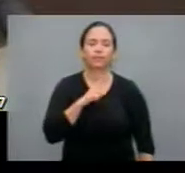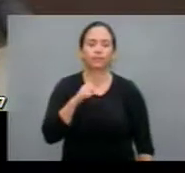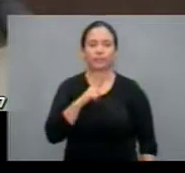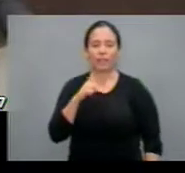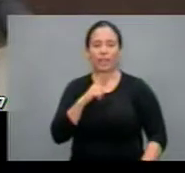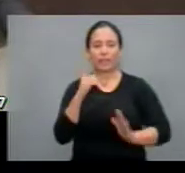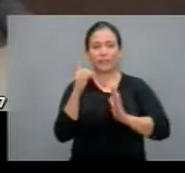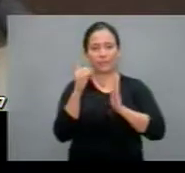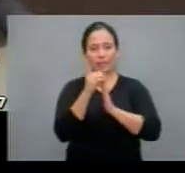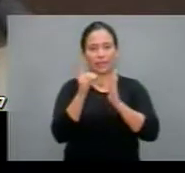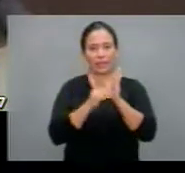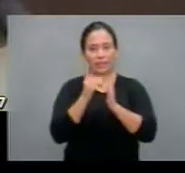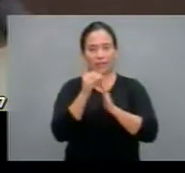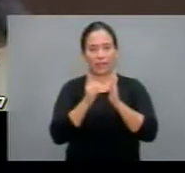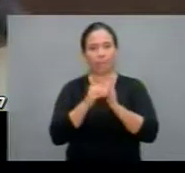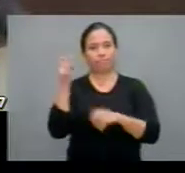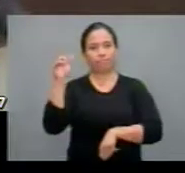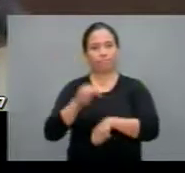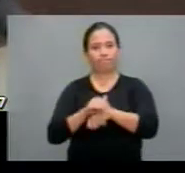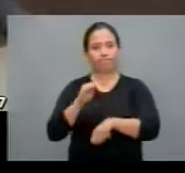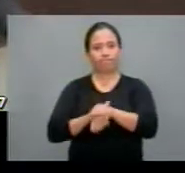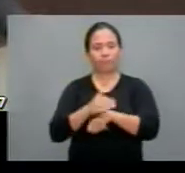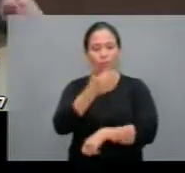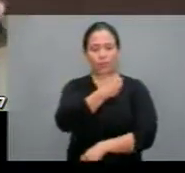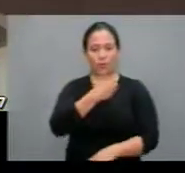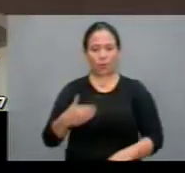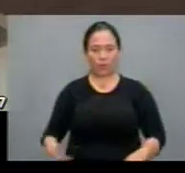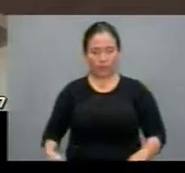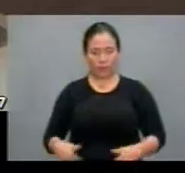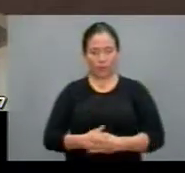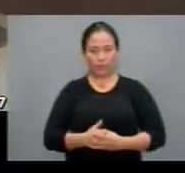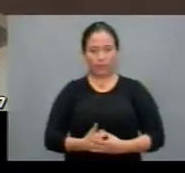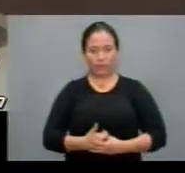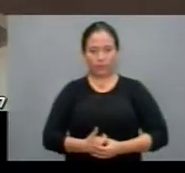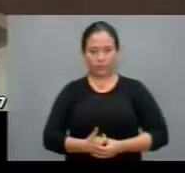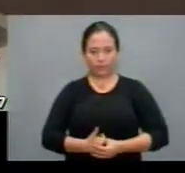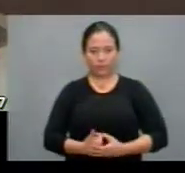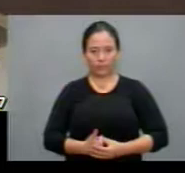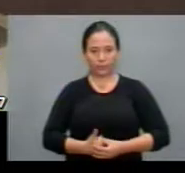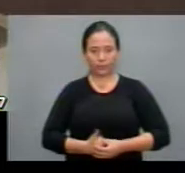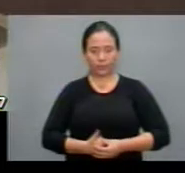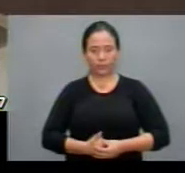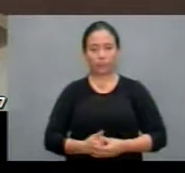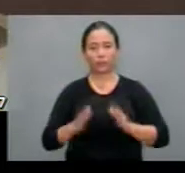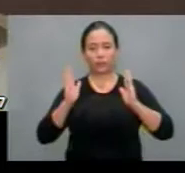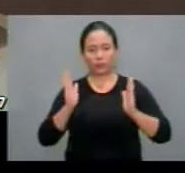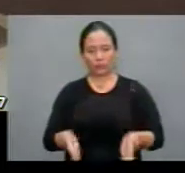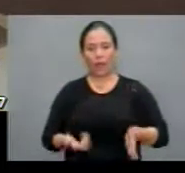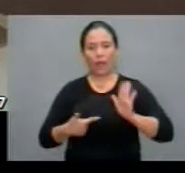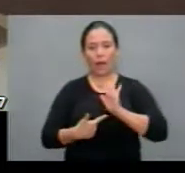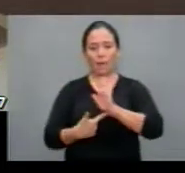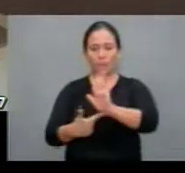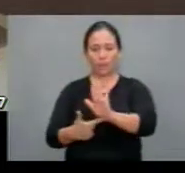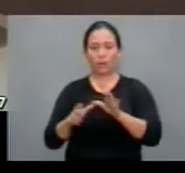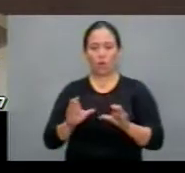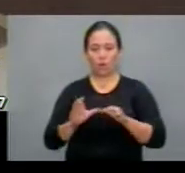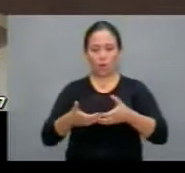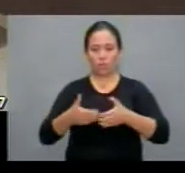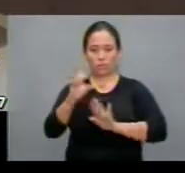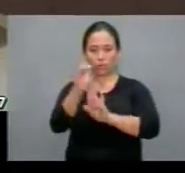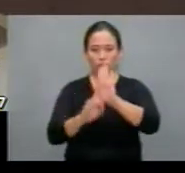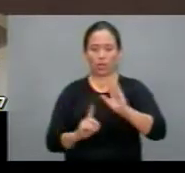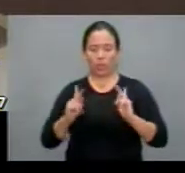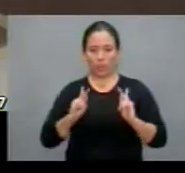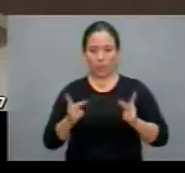partir de um decreto de Sua Excelência o governador. Nós já apresentamos à Comissão de Direitos